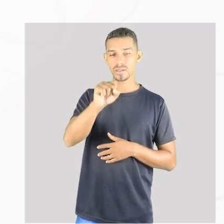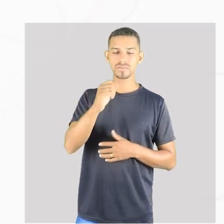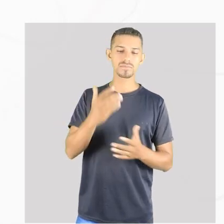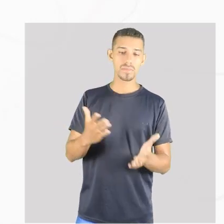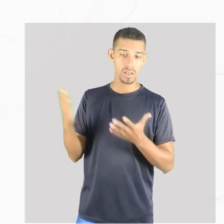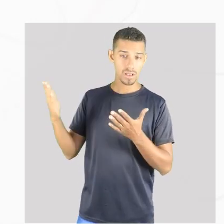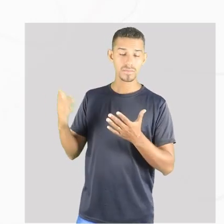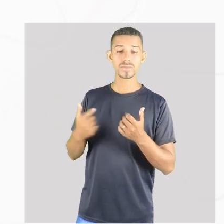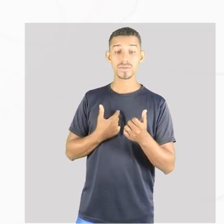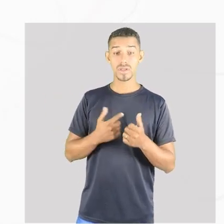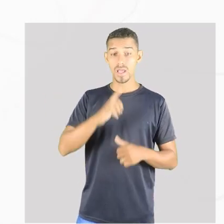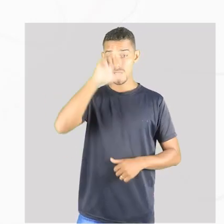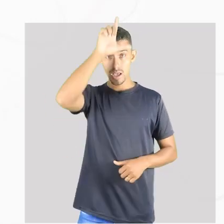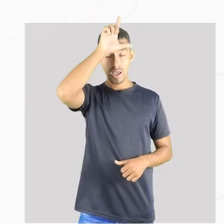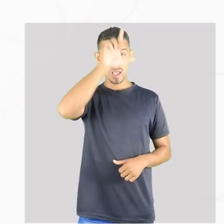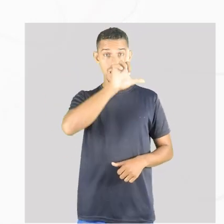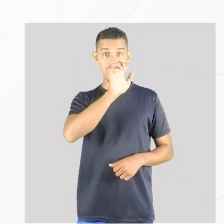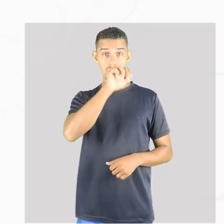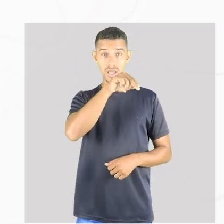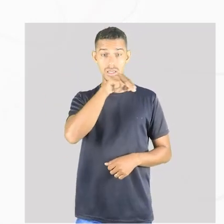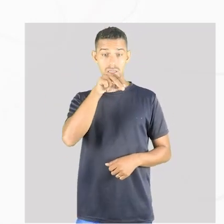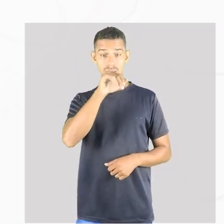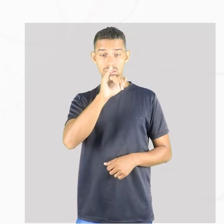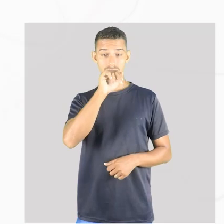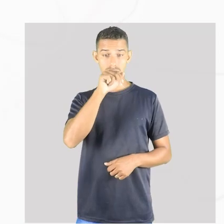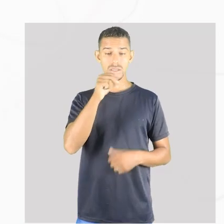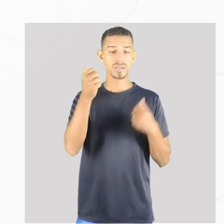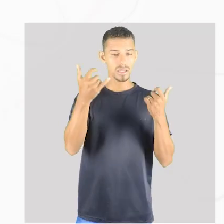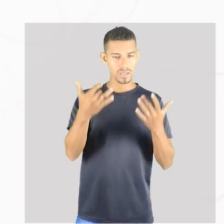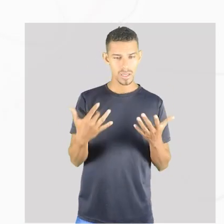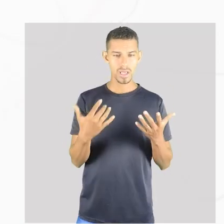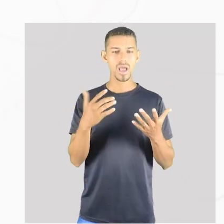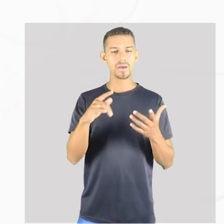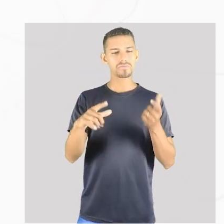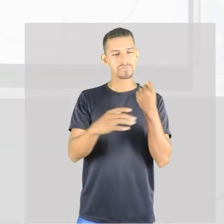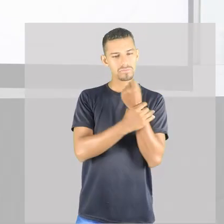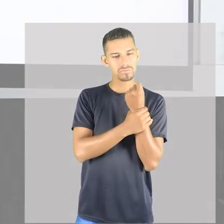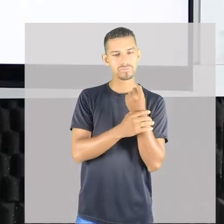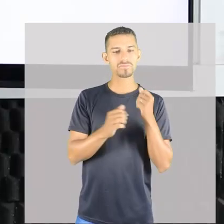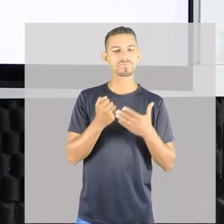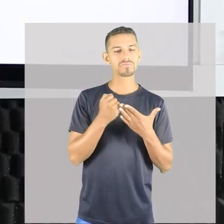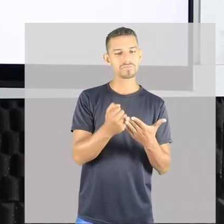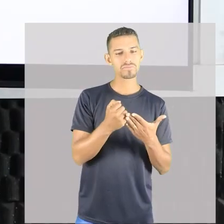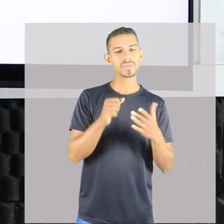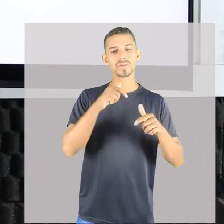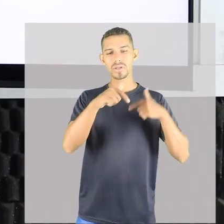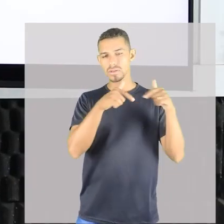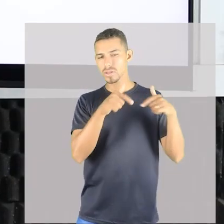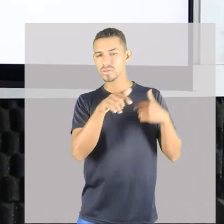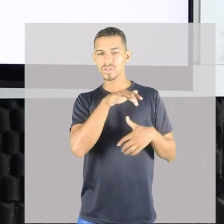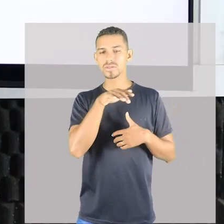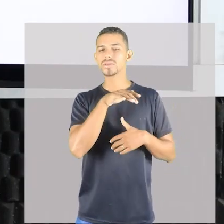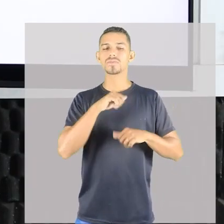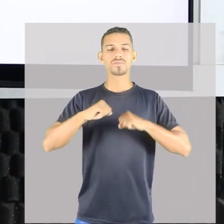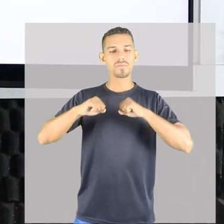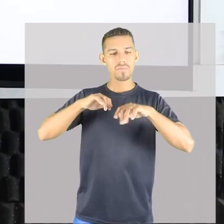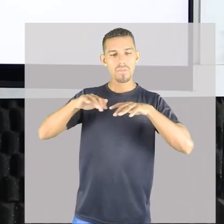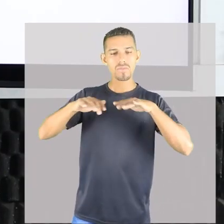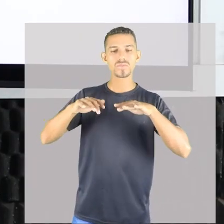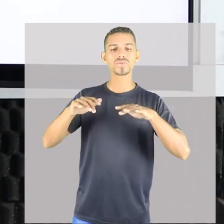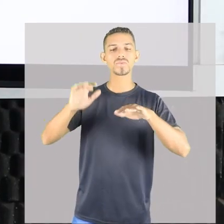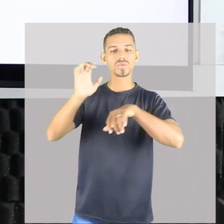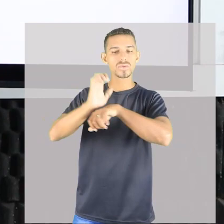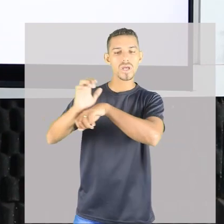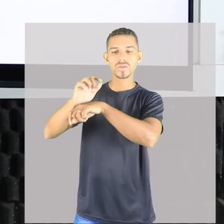a revolução proletária e a mobilização popular contra o regime, visando estabelecer um Estado operário e